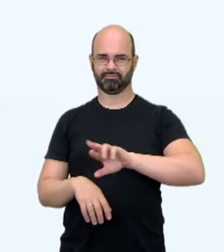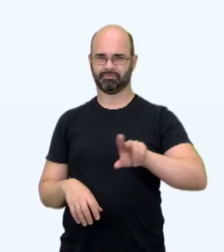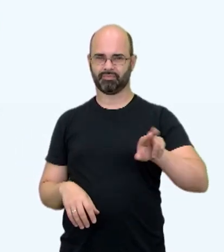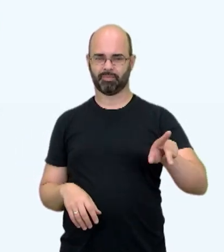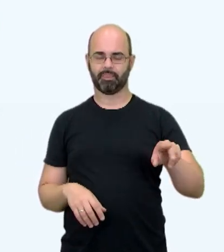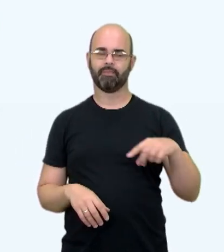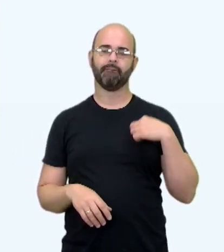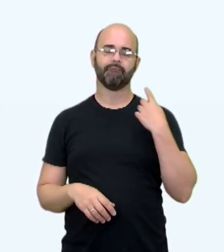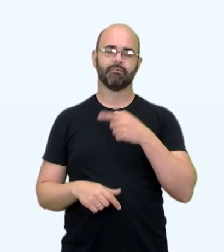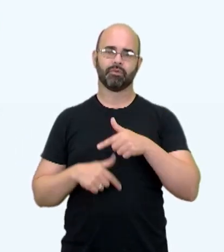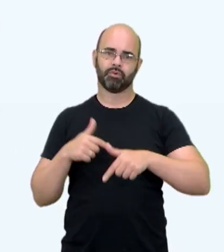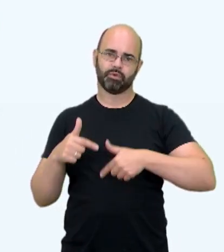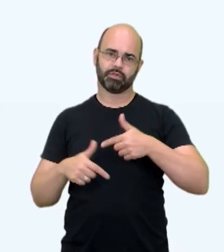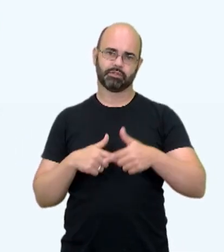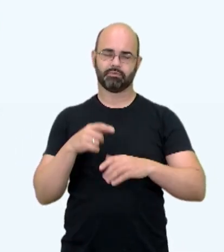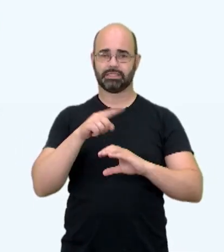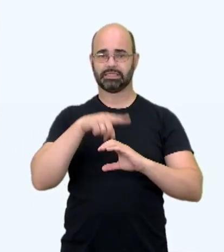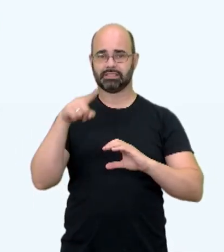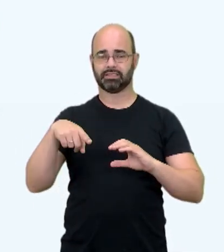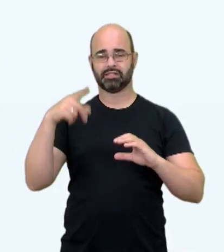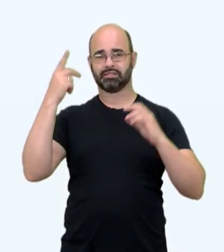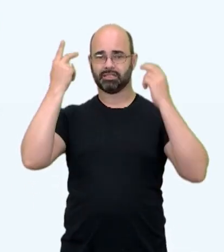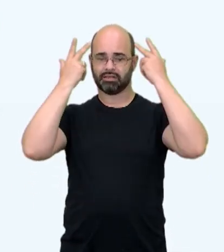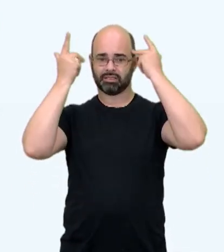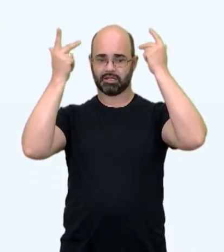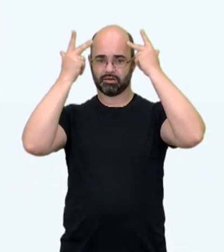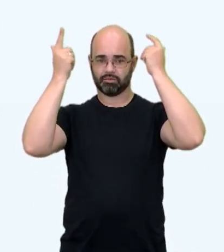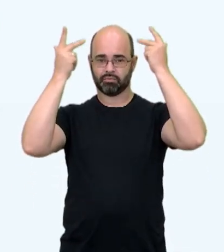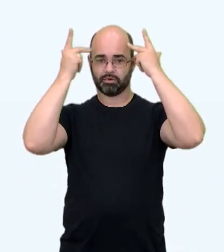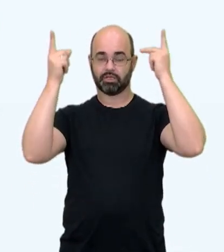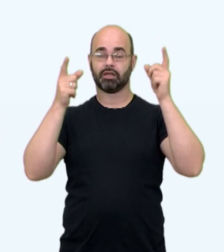com as ciências naturais, a gente também dê a nossa contribuição.